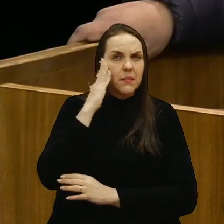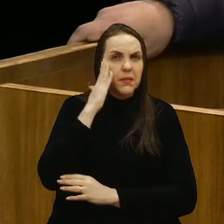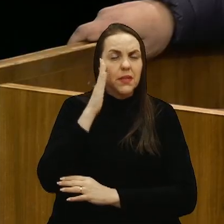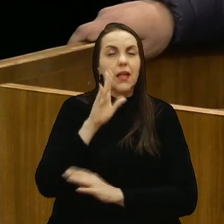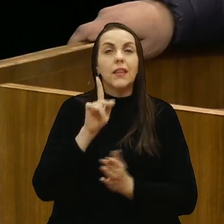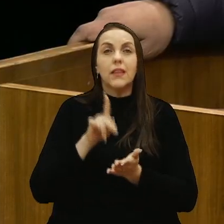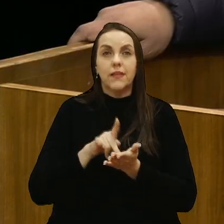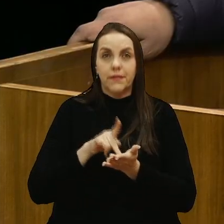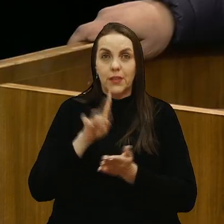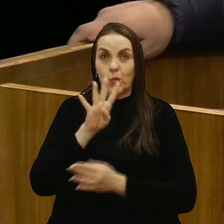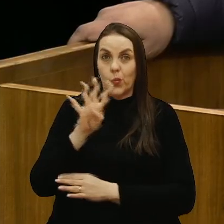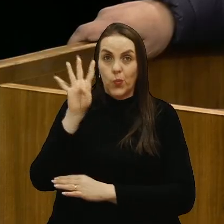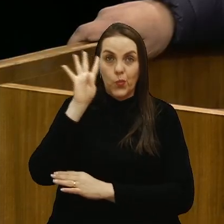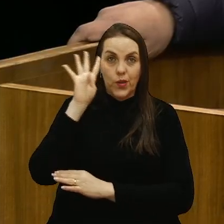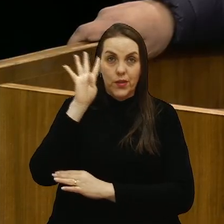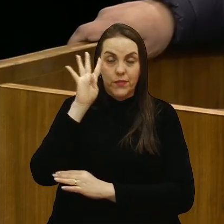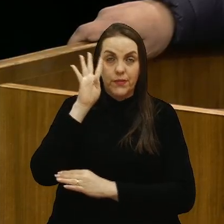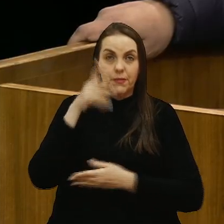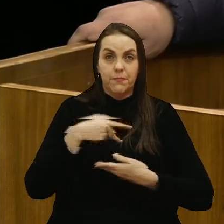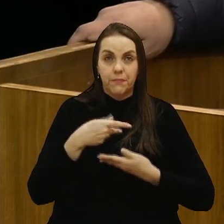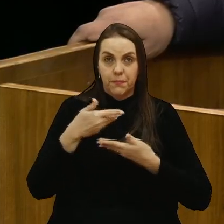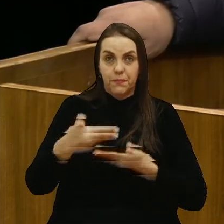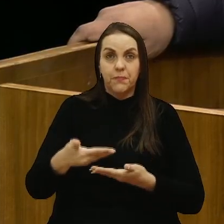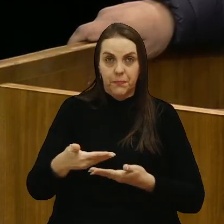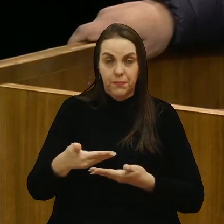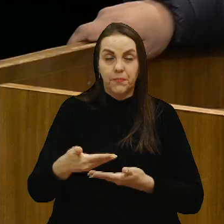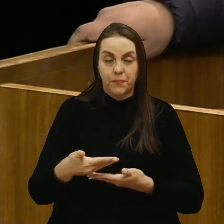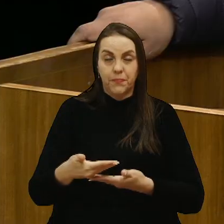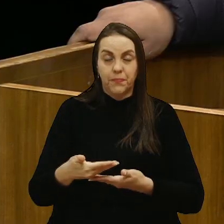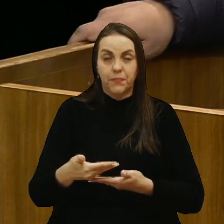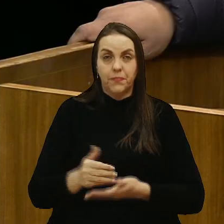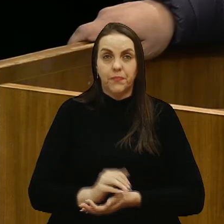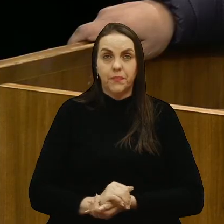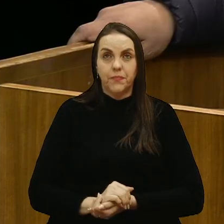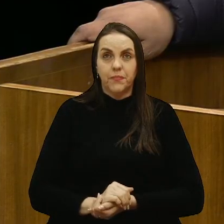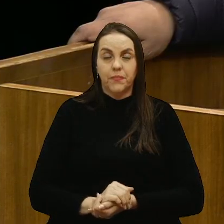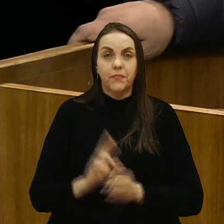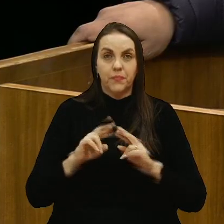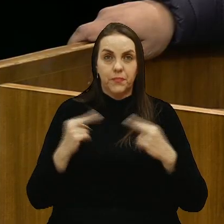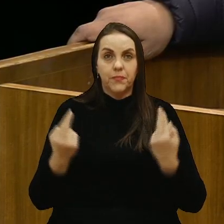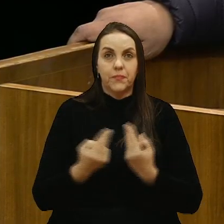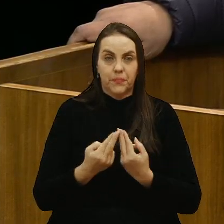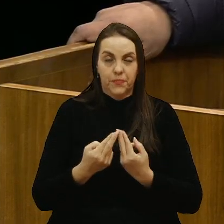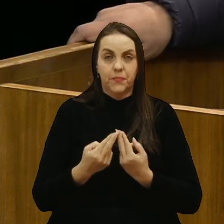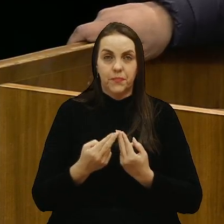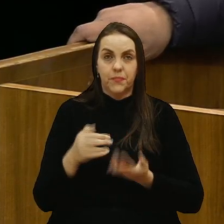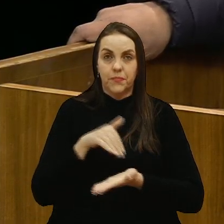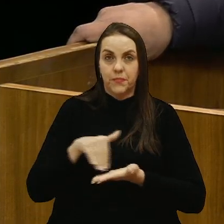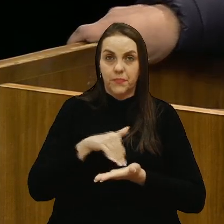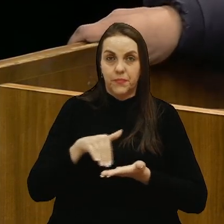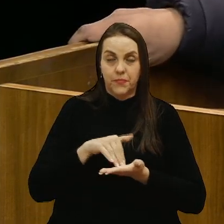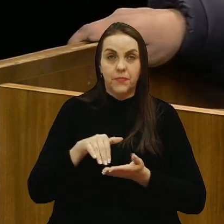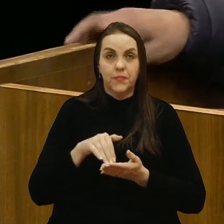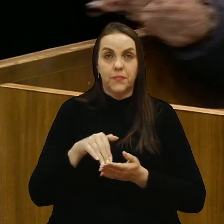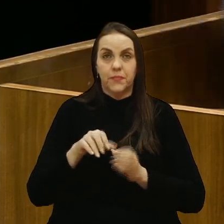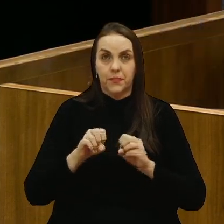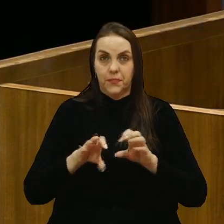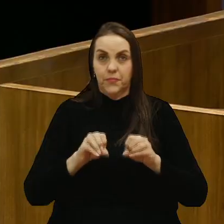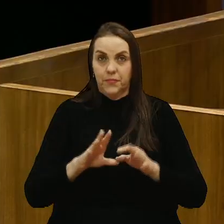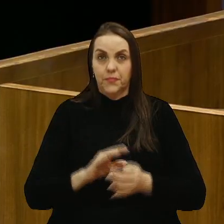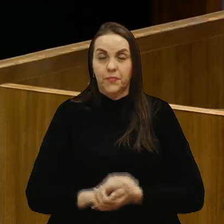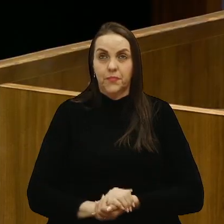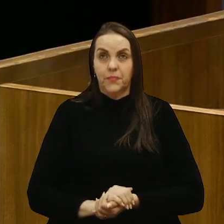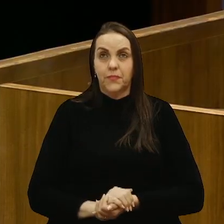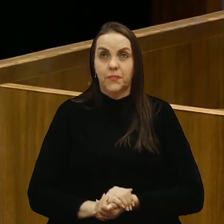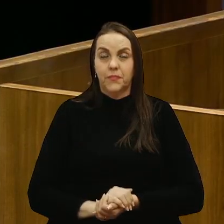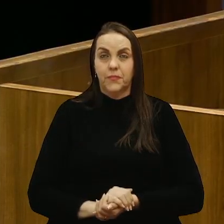quarta-feira, quando nós fomos convidados para termos uma reunião com a secretária de Educação, inclusive,